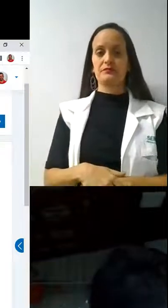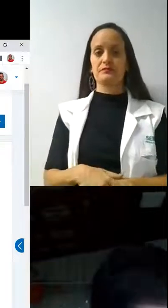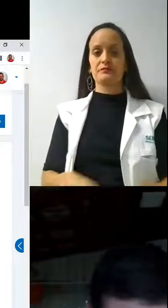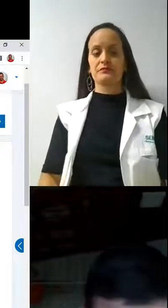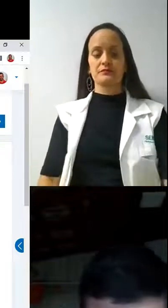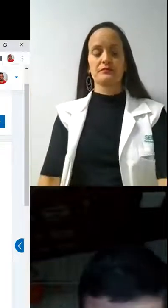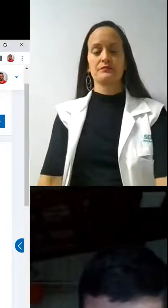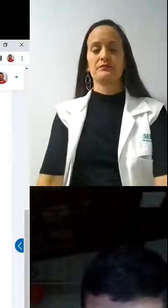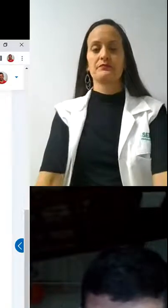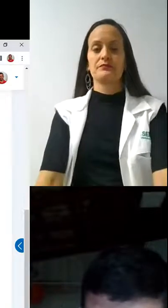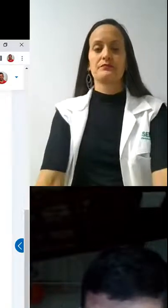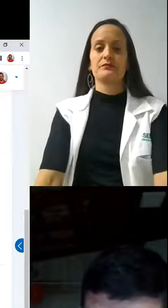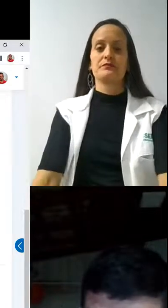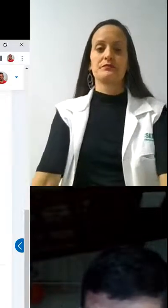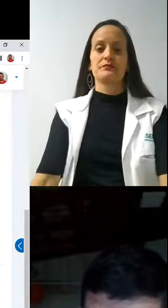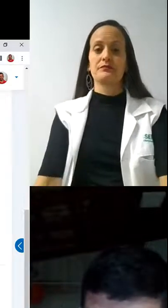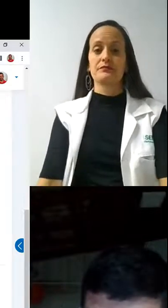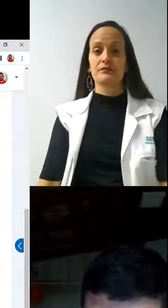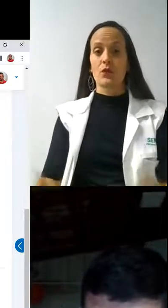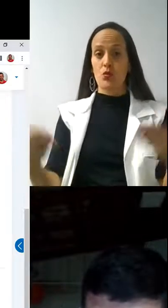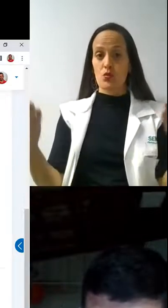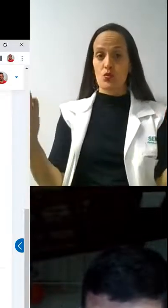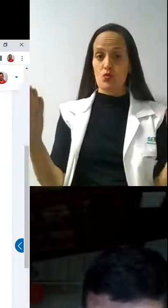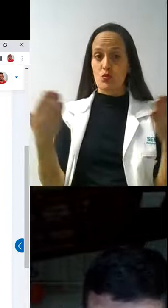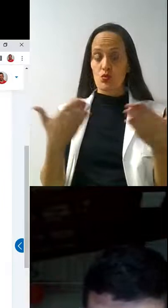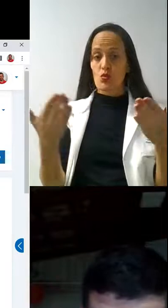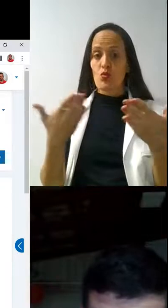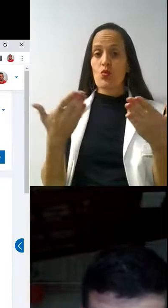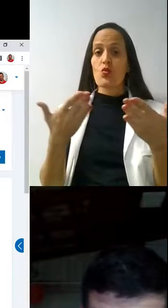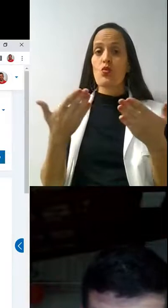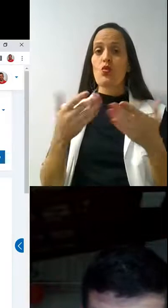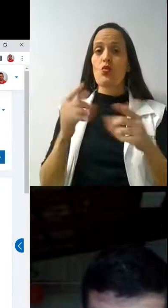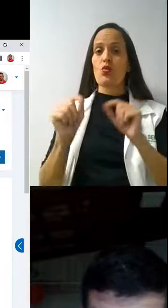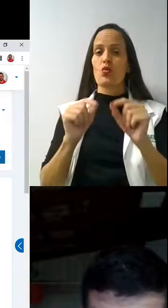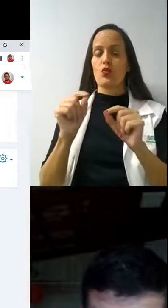finalizou. Aqui começou, foi